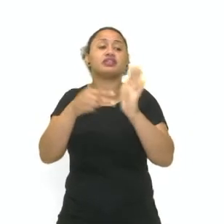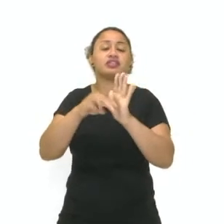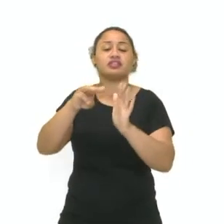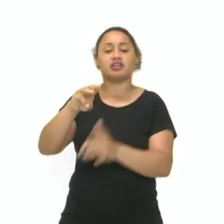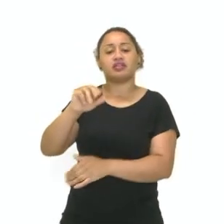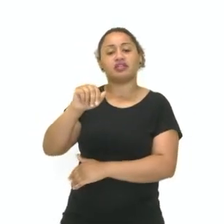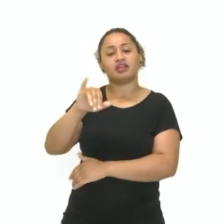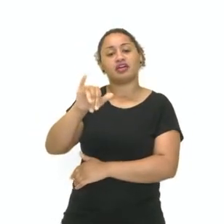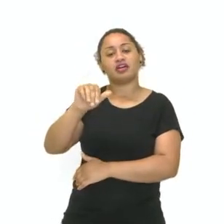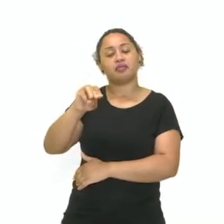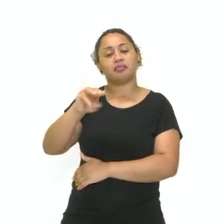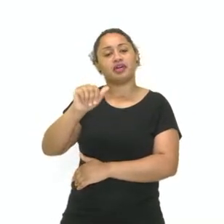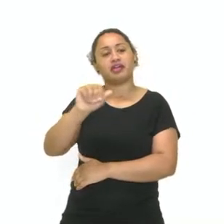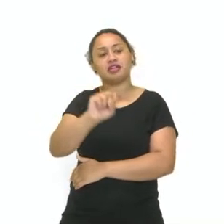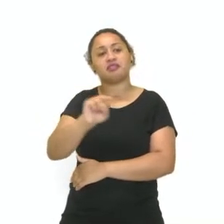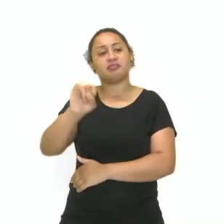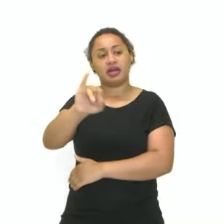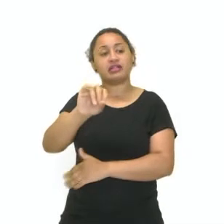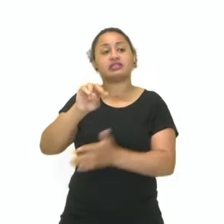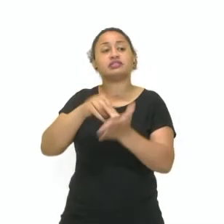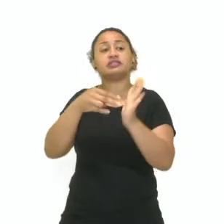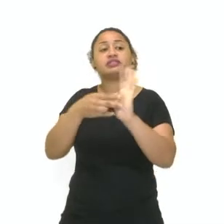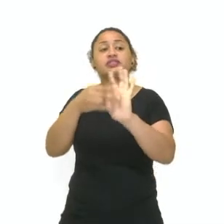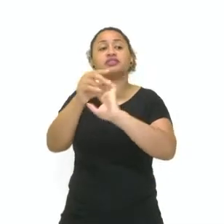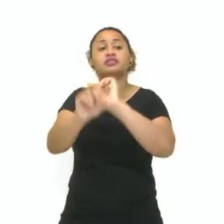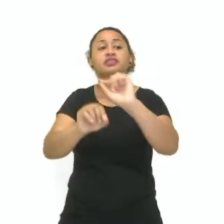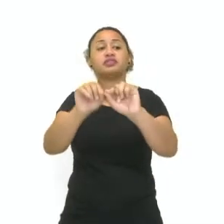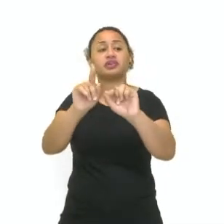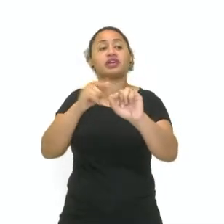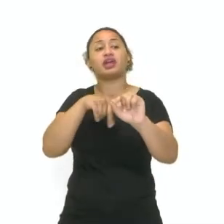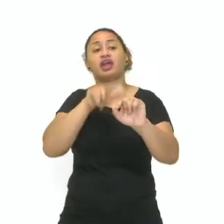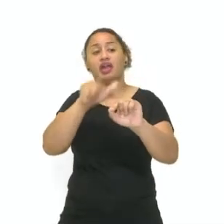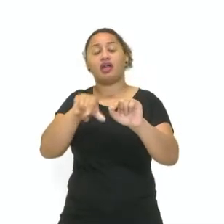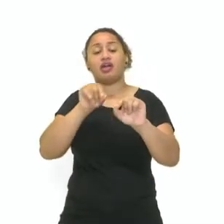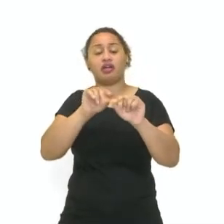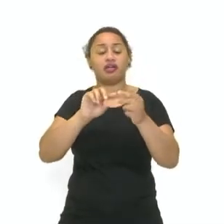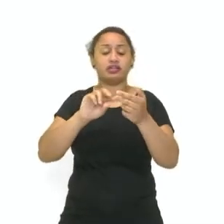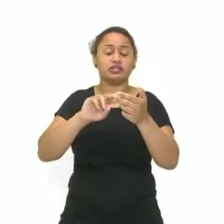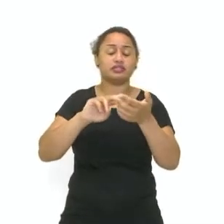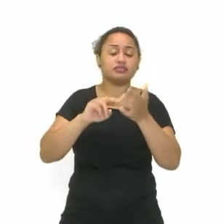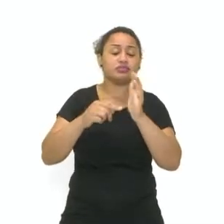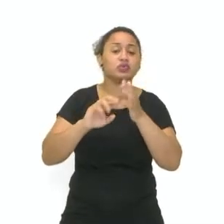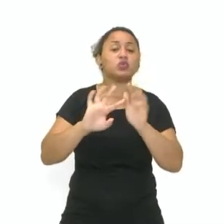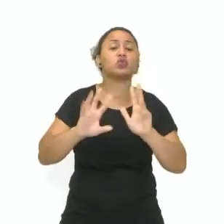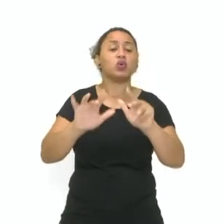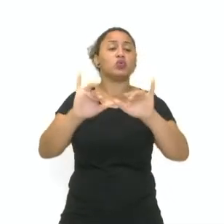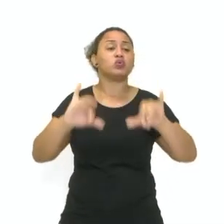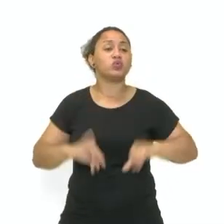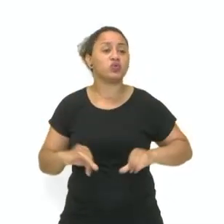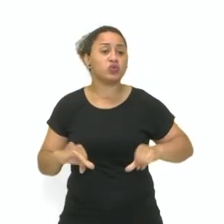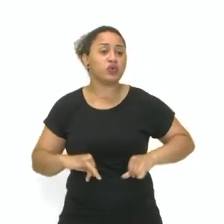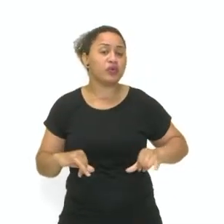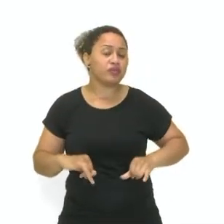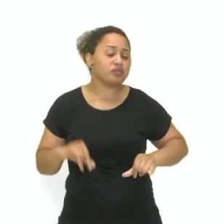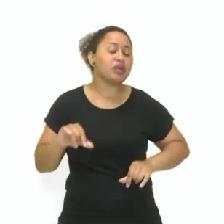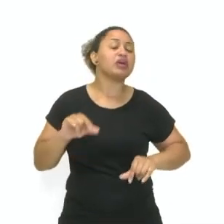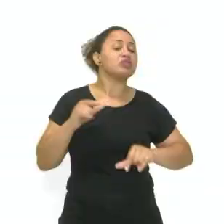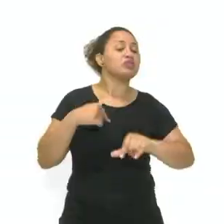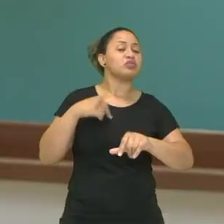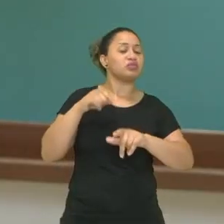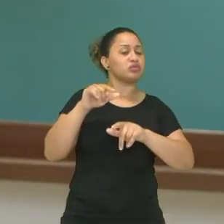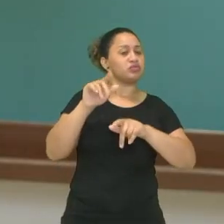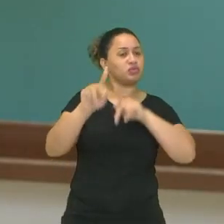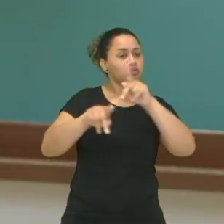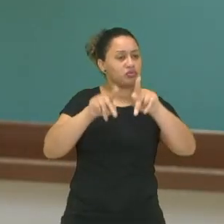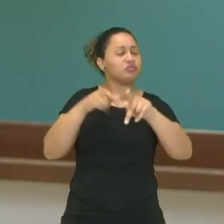o flagelo da criancinha da aldeia maimase representa todo o sofrimento dos primeiros brasileiros, né? Dos